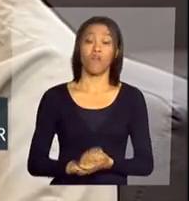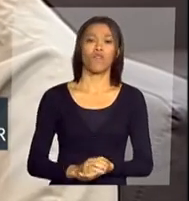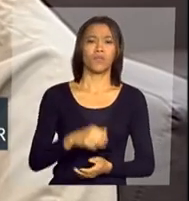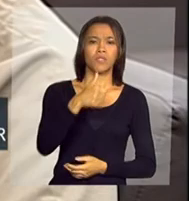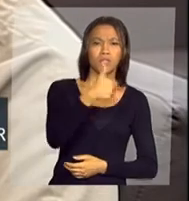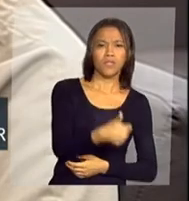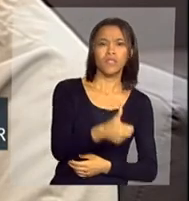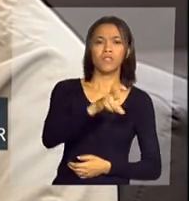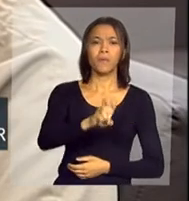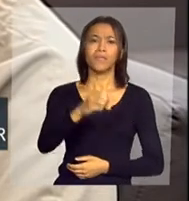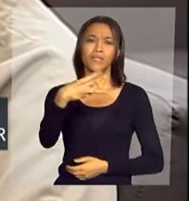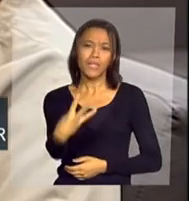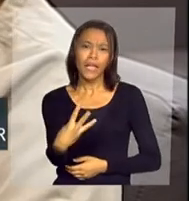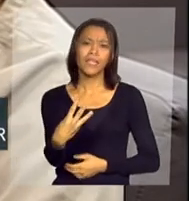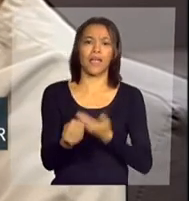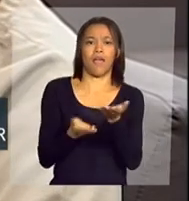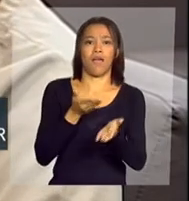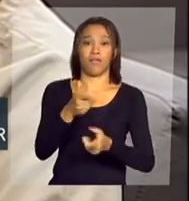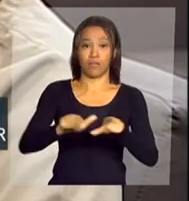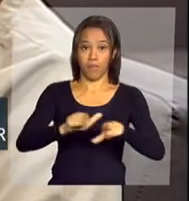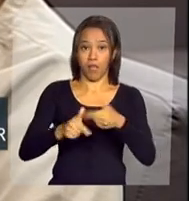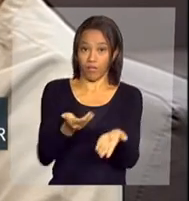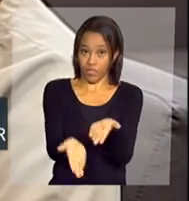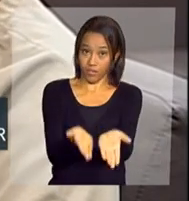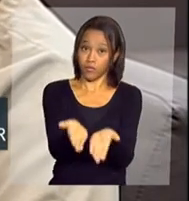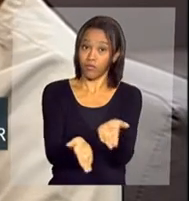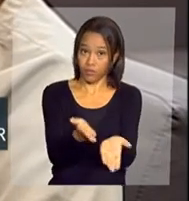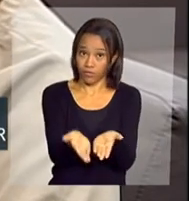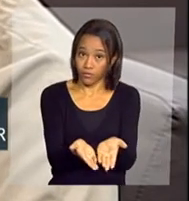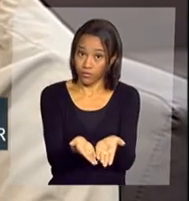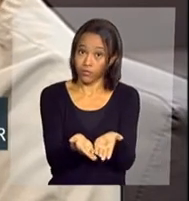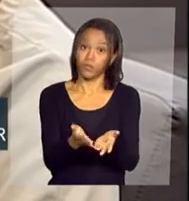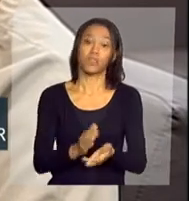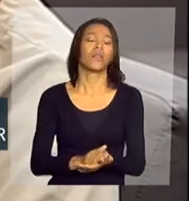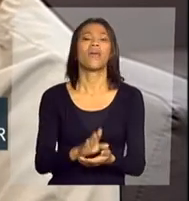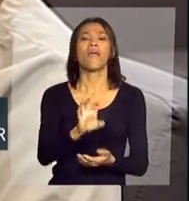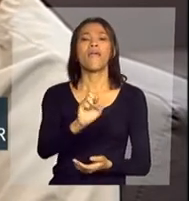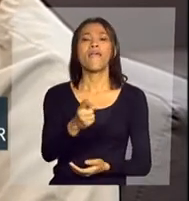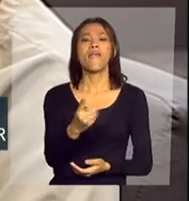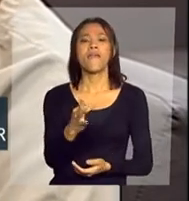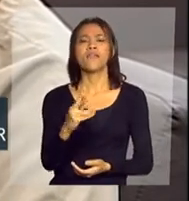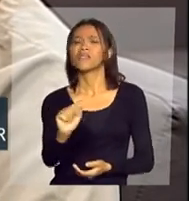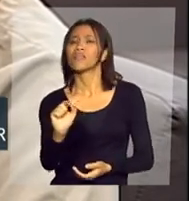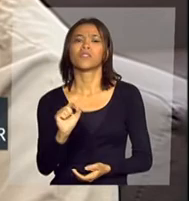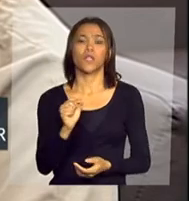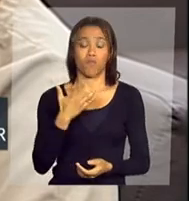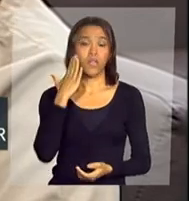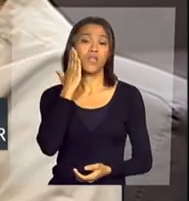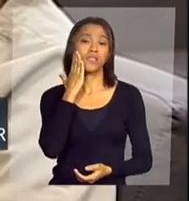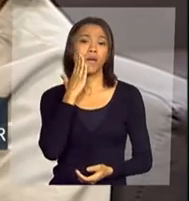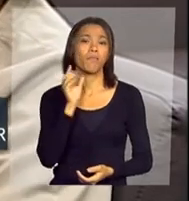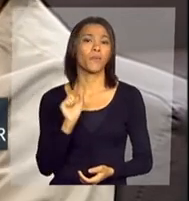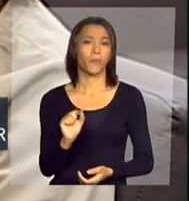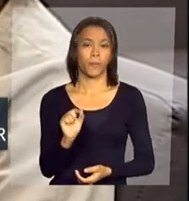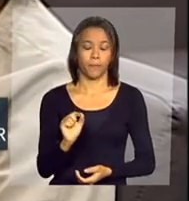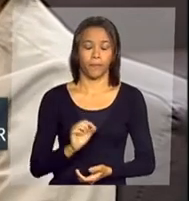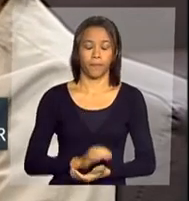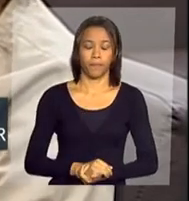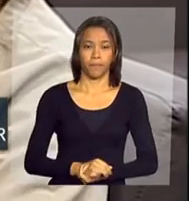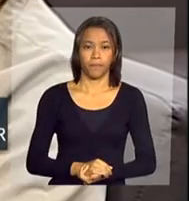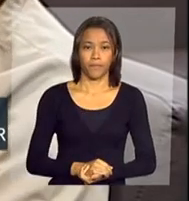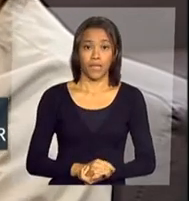153 mil atendimentos classificados como o atendimento extras né então eu queria saber o seguinte